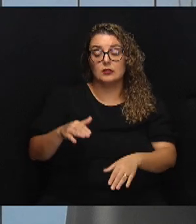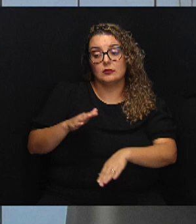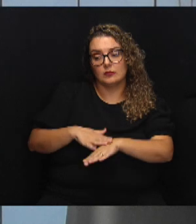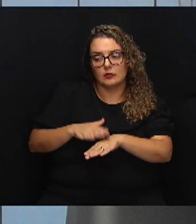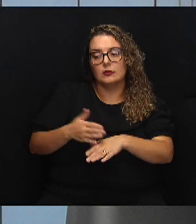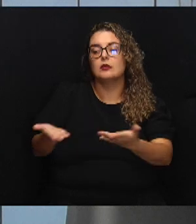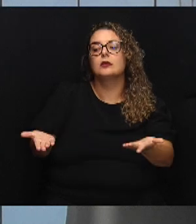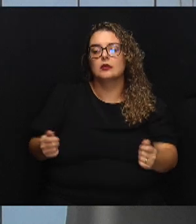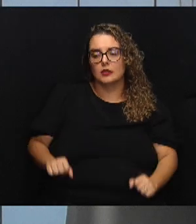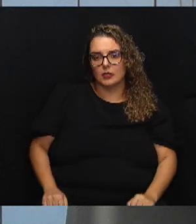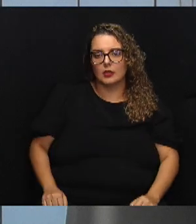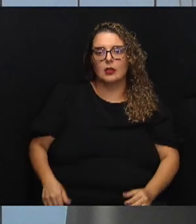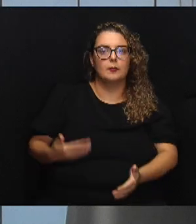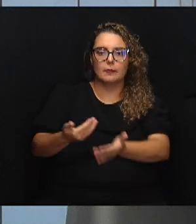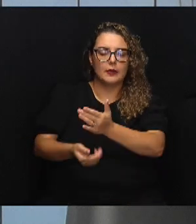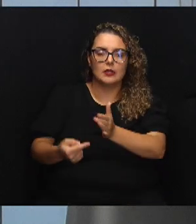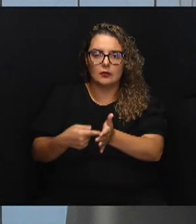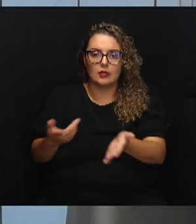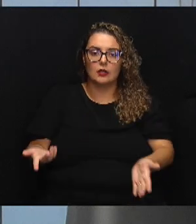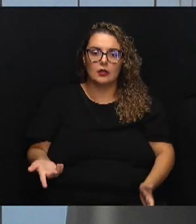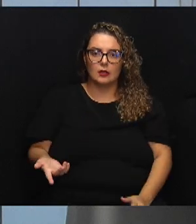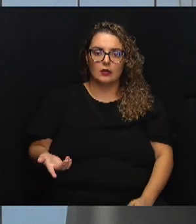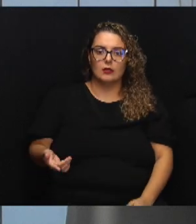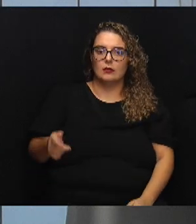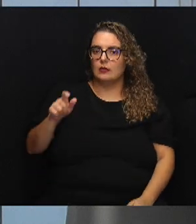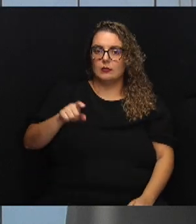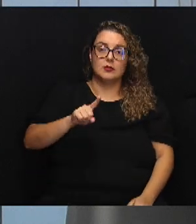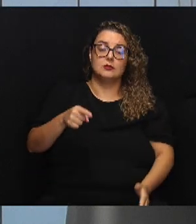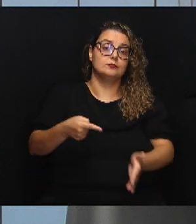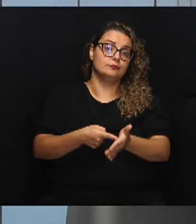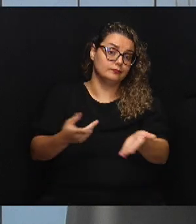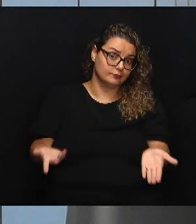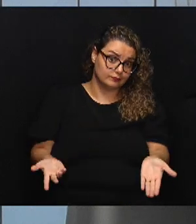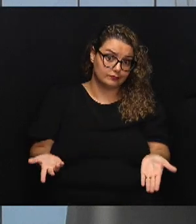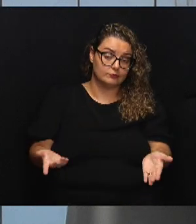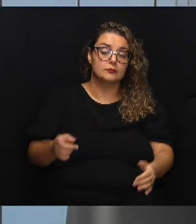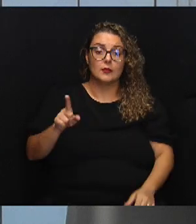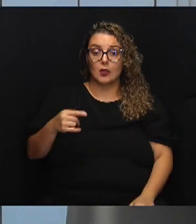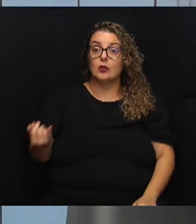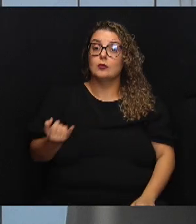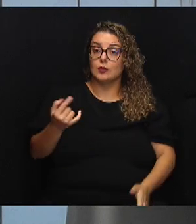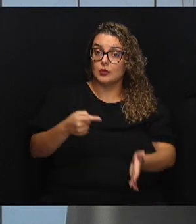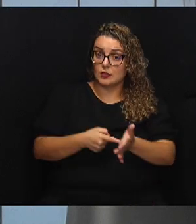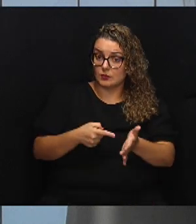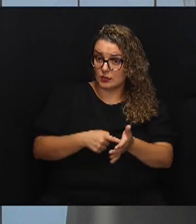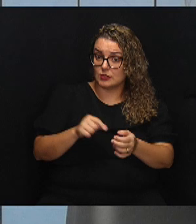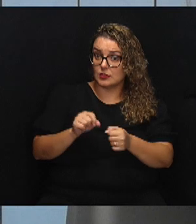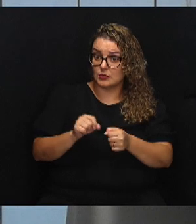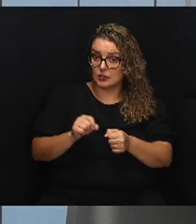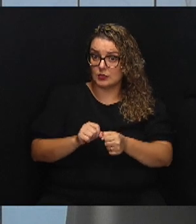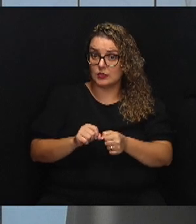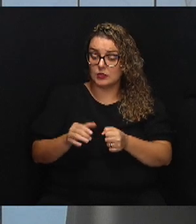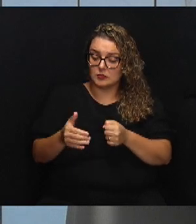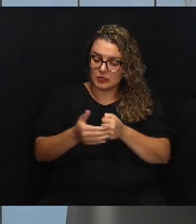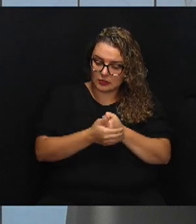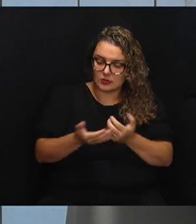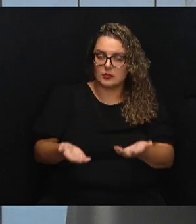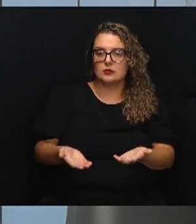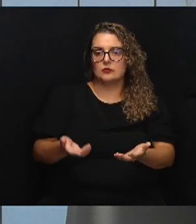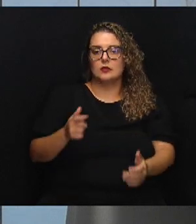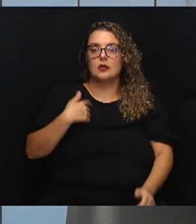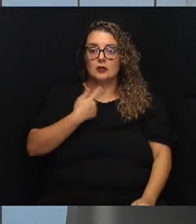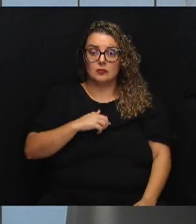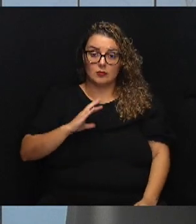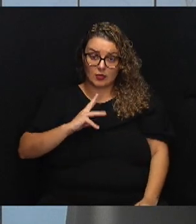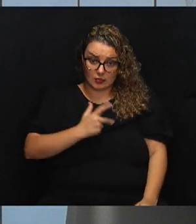né? Se perdeu essa denúncia? A pessoa nem denunciou às vezes. Mas é importante que a pessoa faça a denúncia, que seja no anonimato, para que a gente possa